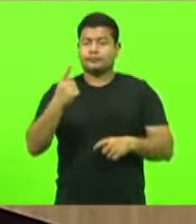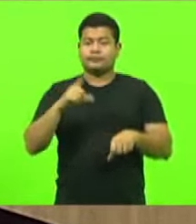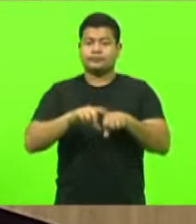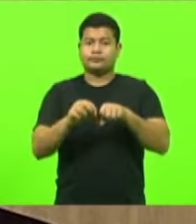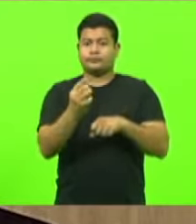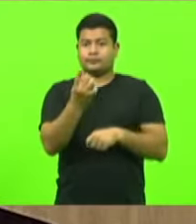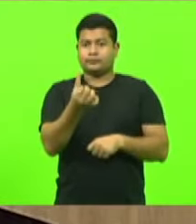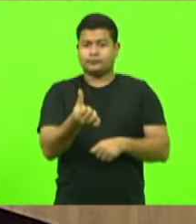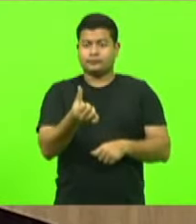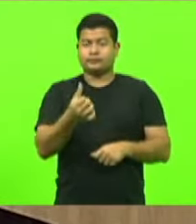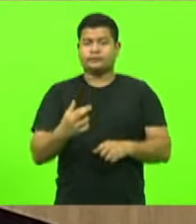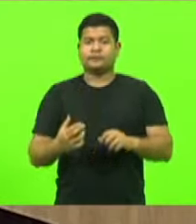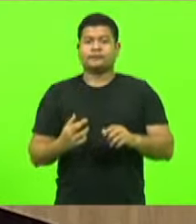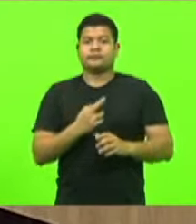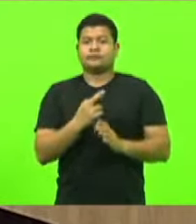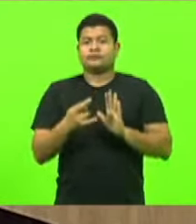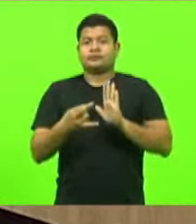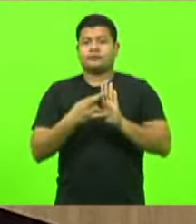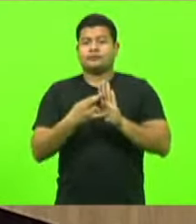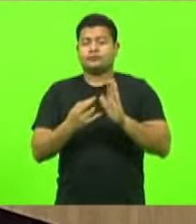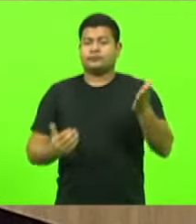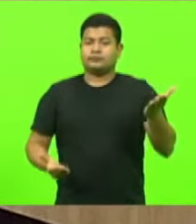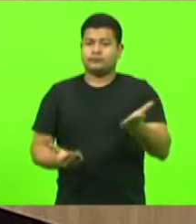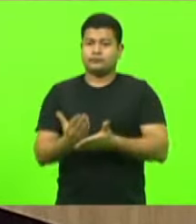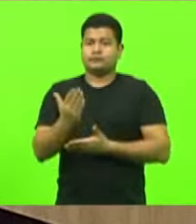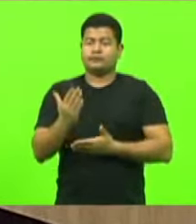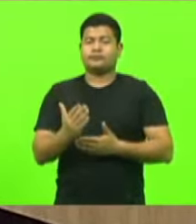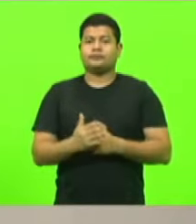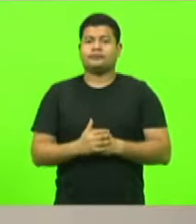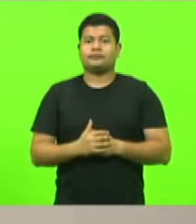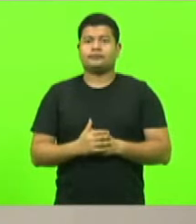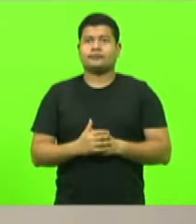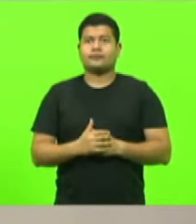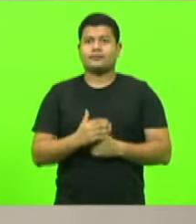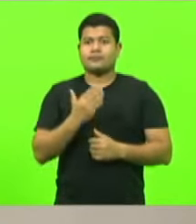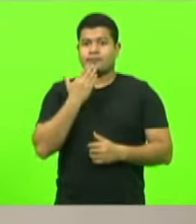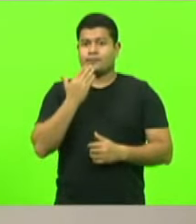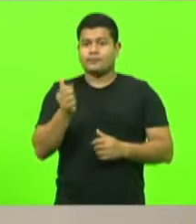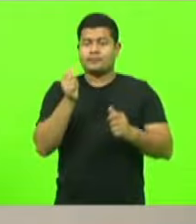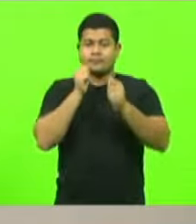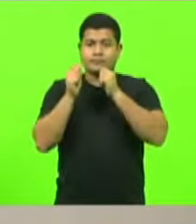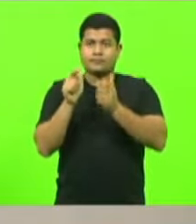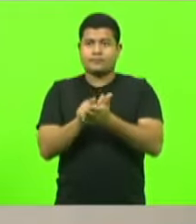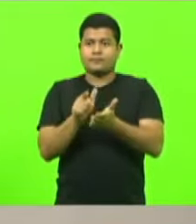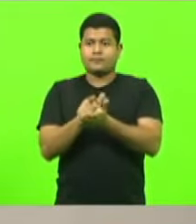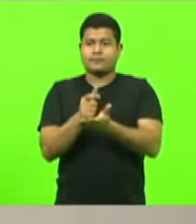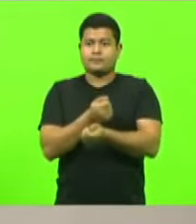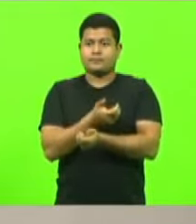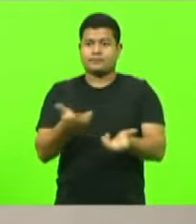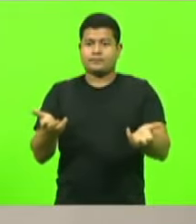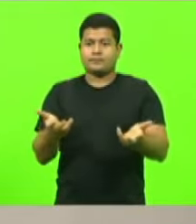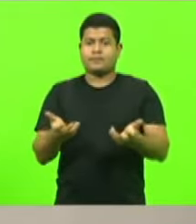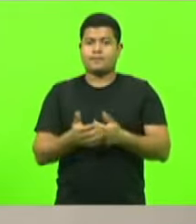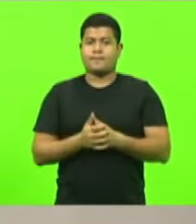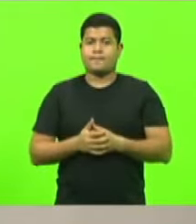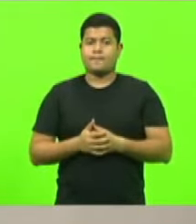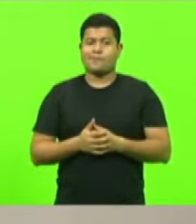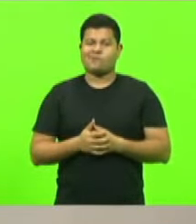número 106 do regimento interno, dou a ata por aprovada. Solicito à assessoria que proceda à distribuição de